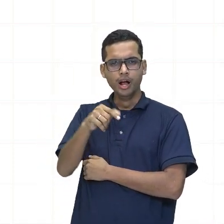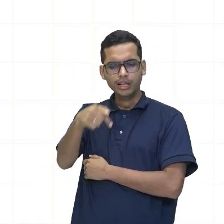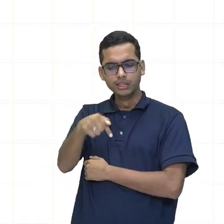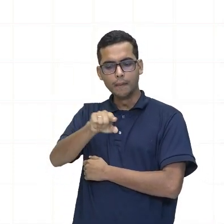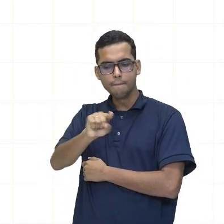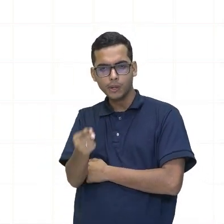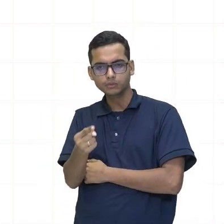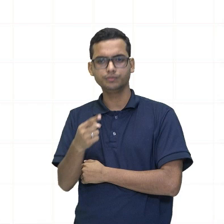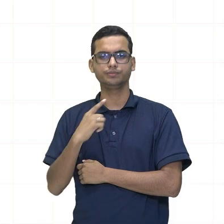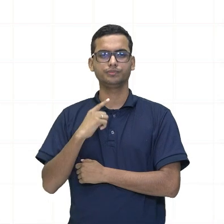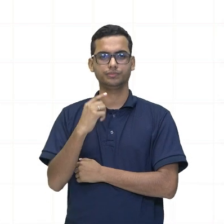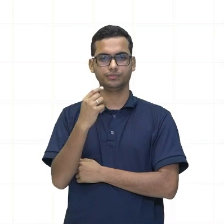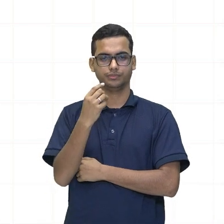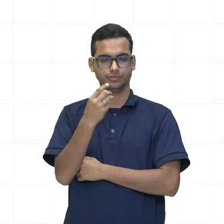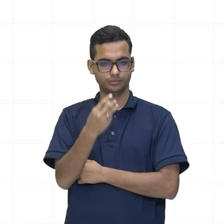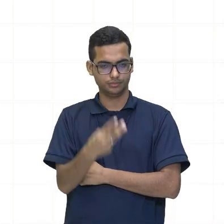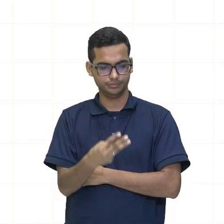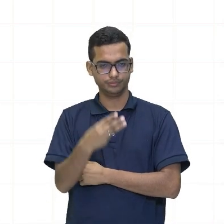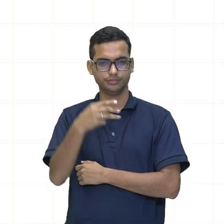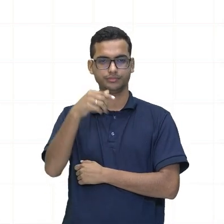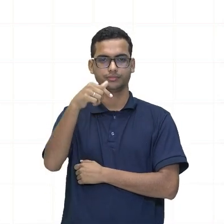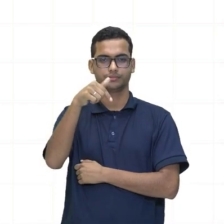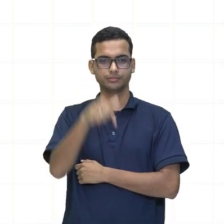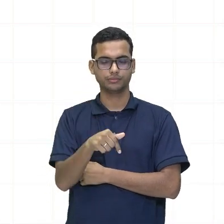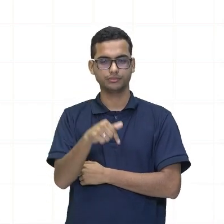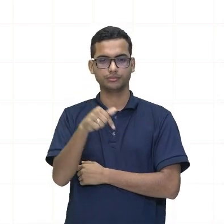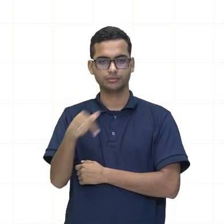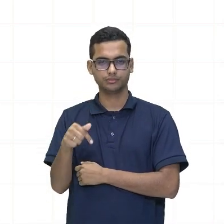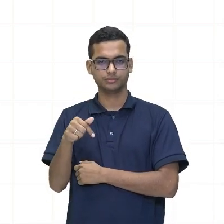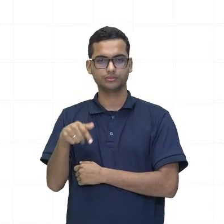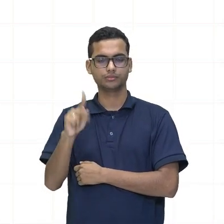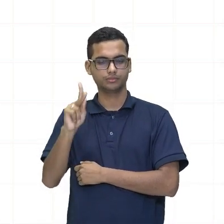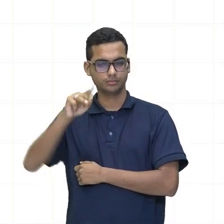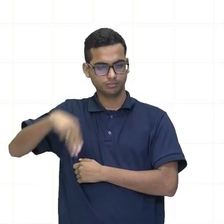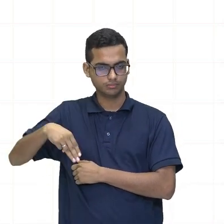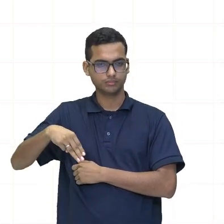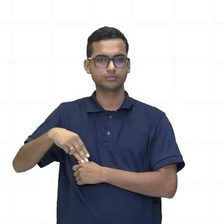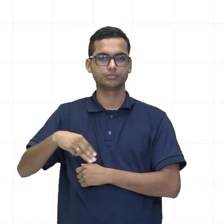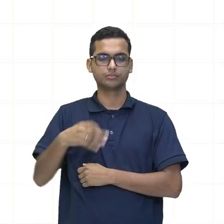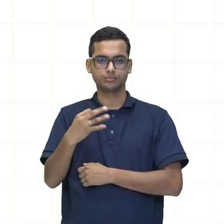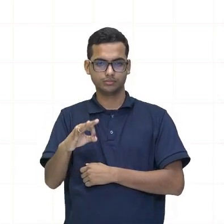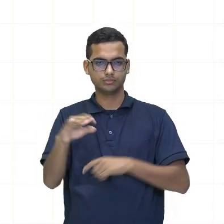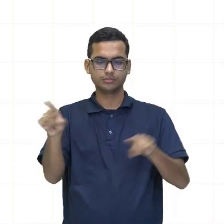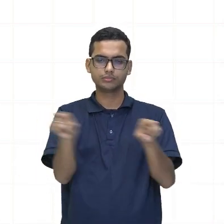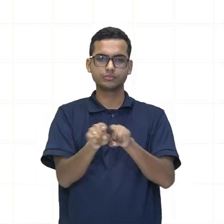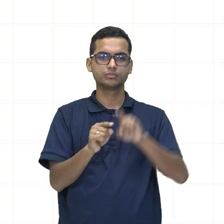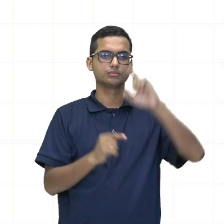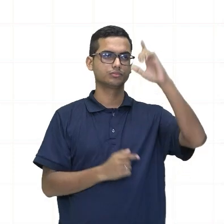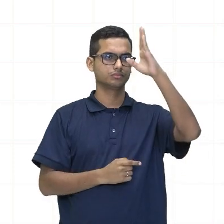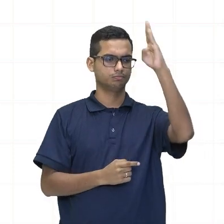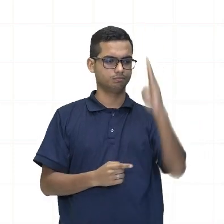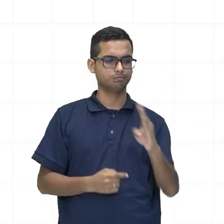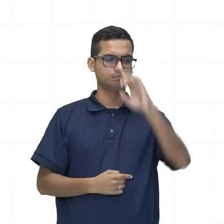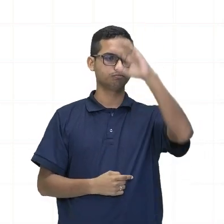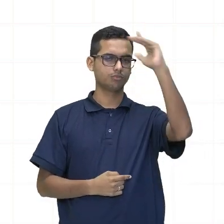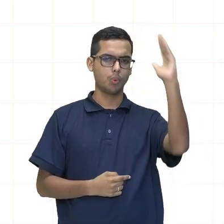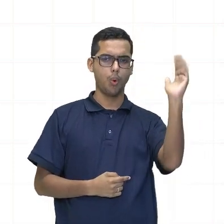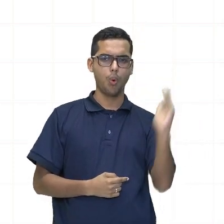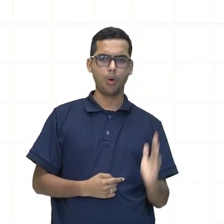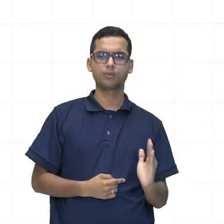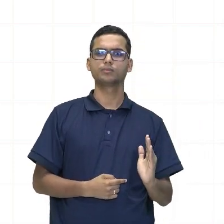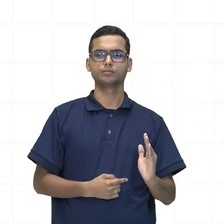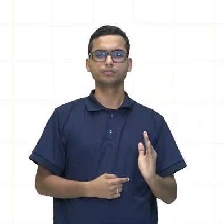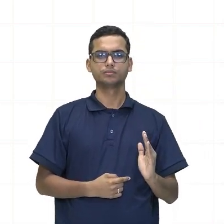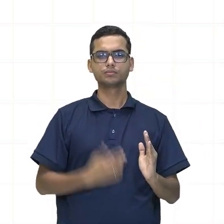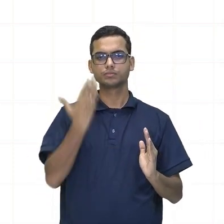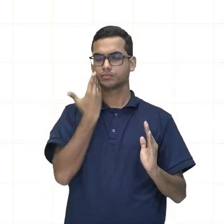7.387 quilômetros, né, de área litorânea aí no território brasileiro.